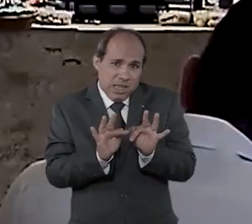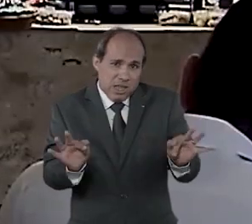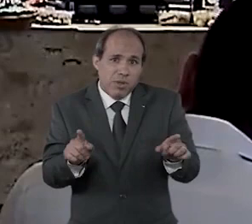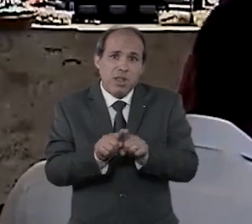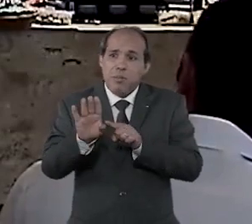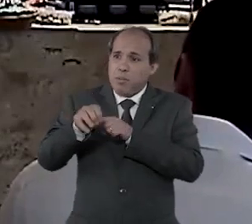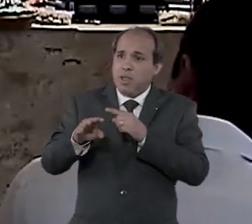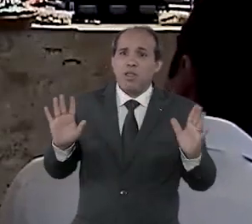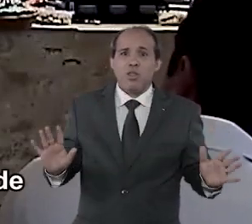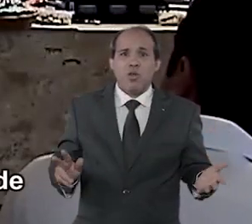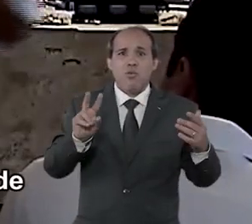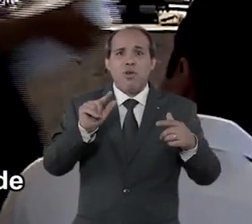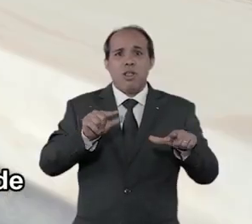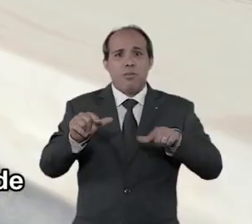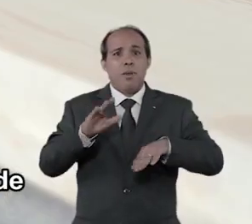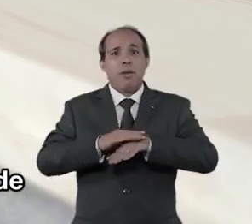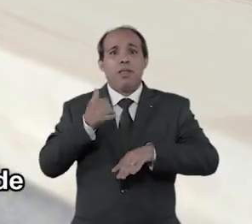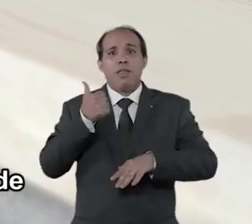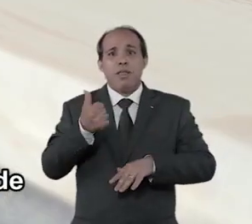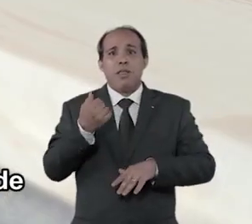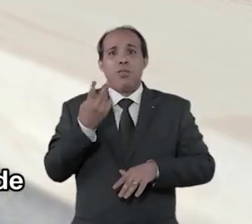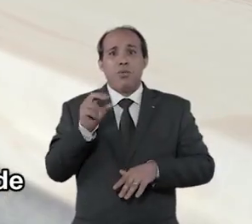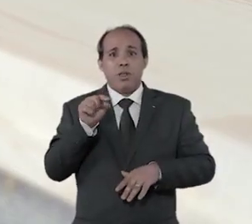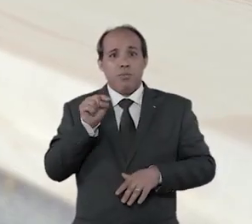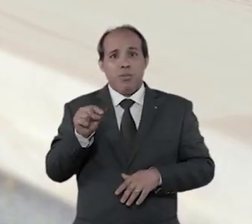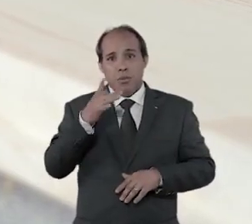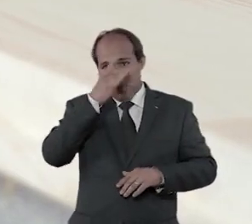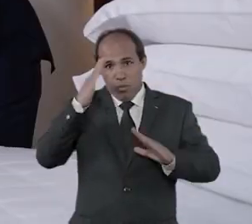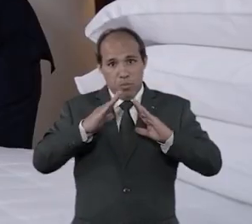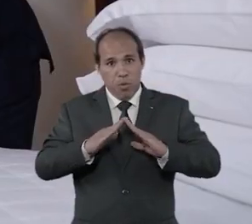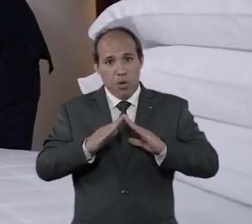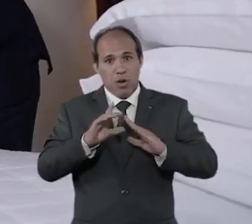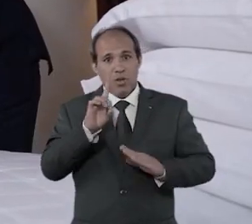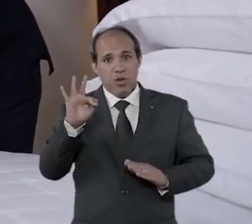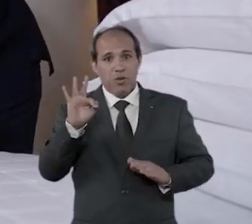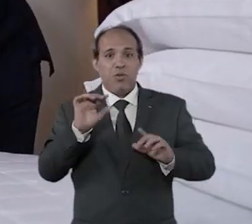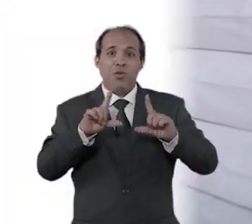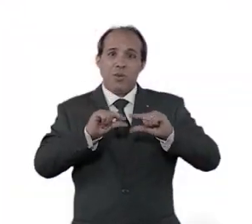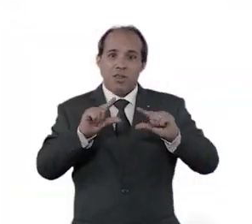ajudaram micro e pequenas empresas e o Bem salvou o emprego de mais de 150 mil brasilienses.